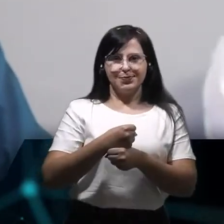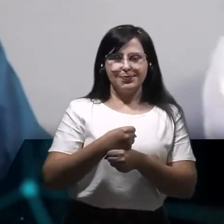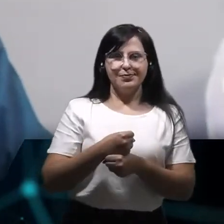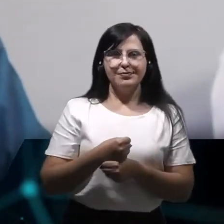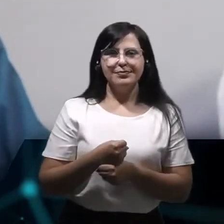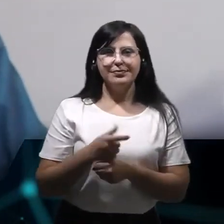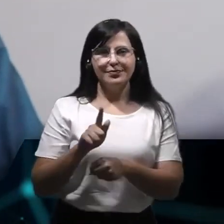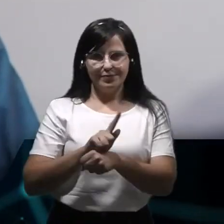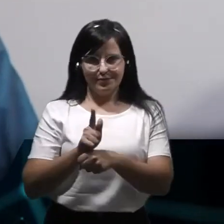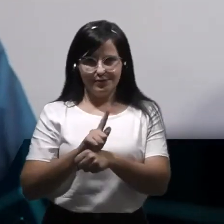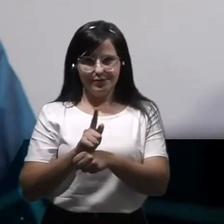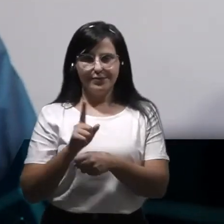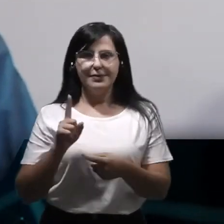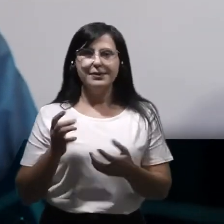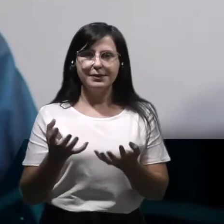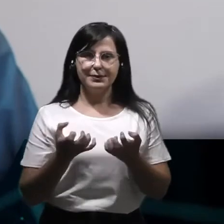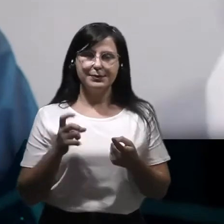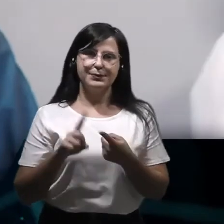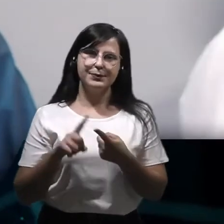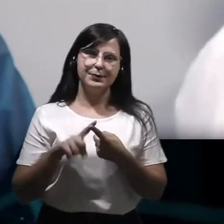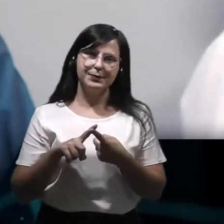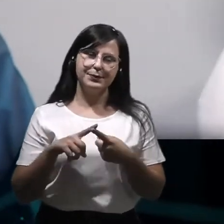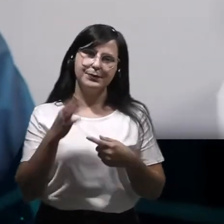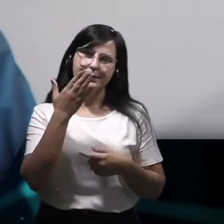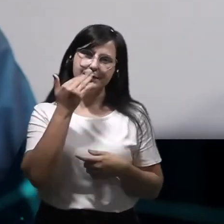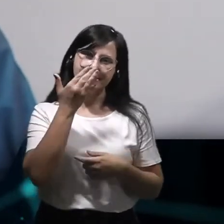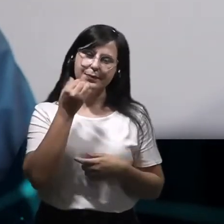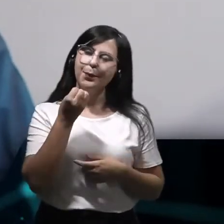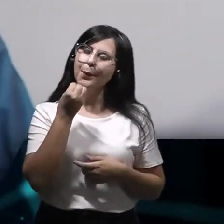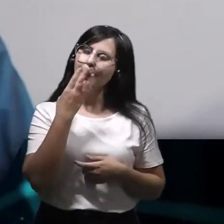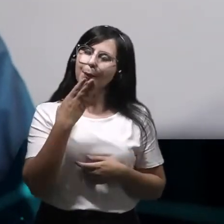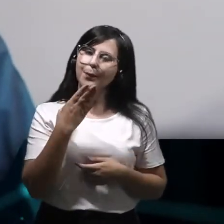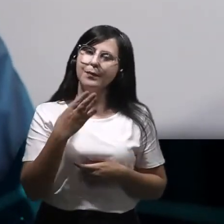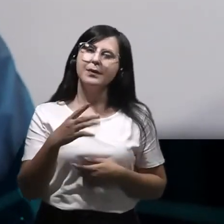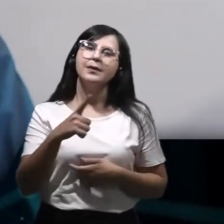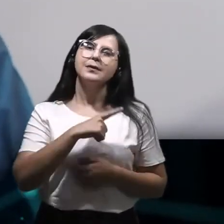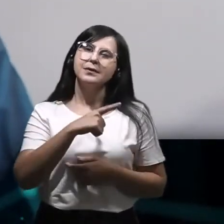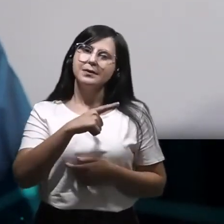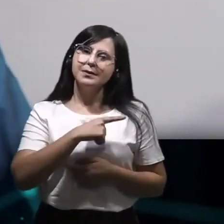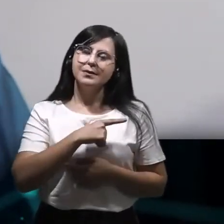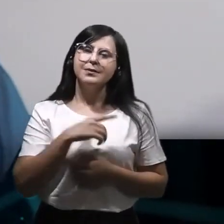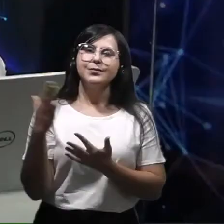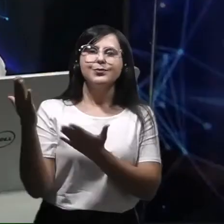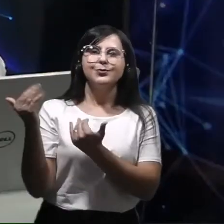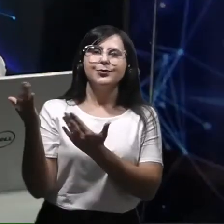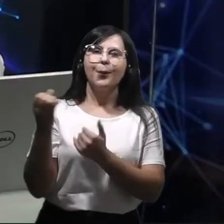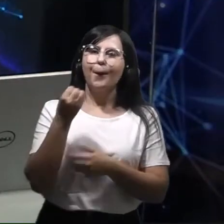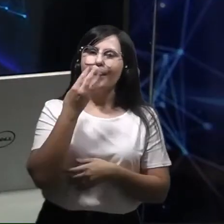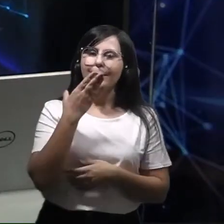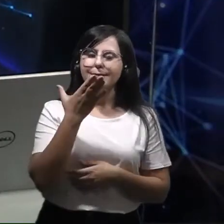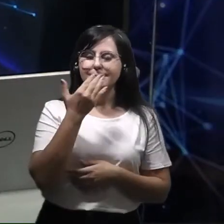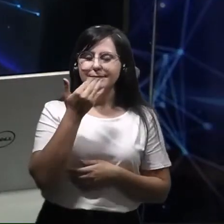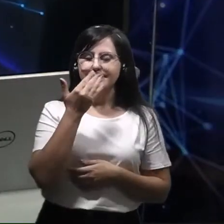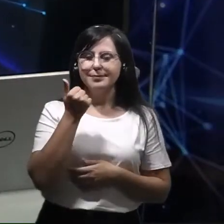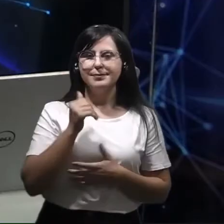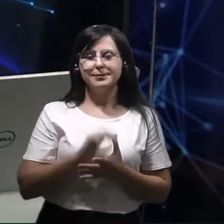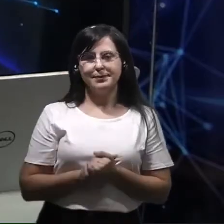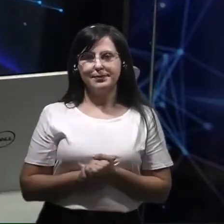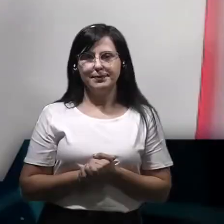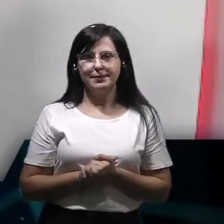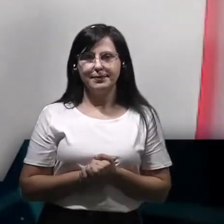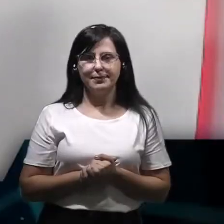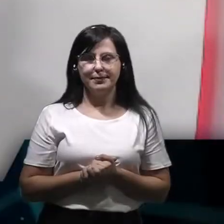merenda de qualidade. Uma merenda que realmente vem suprir a alimentação do nosso jovem. 1 minuto para a